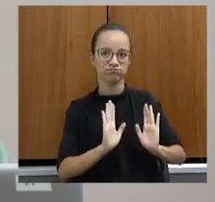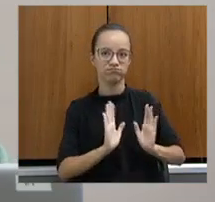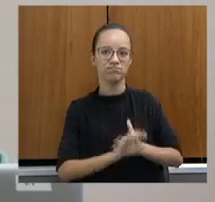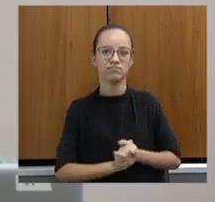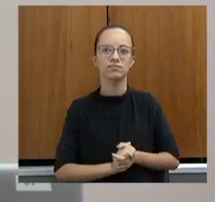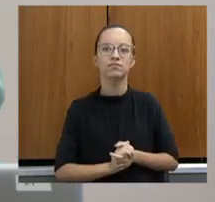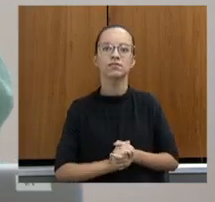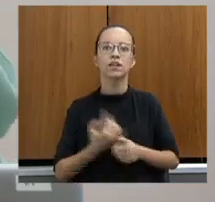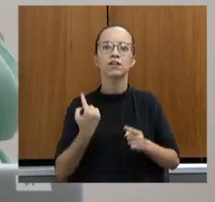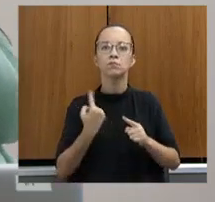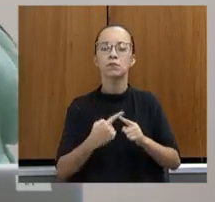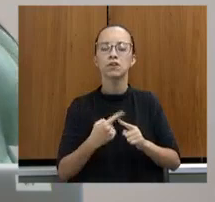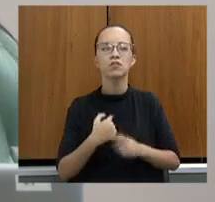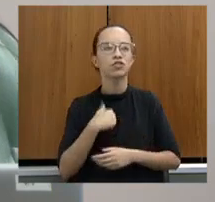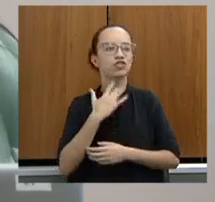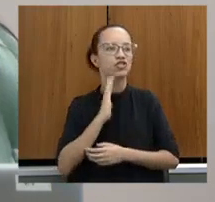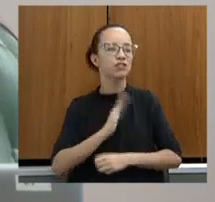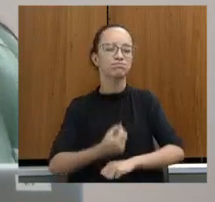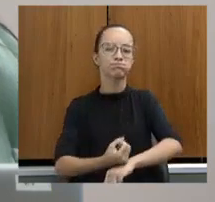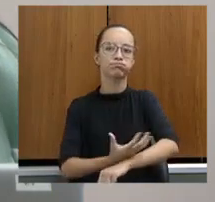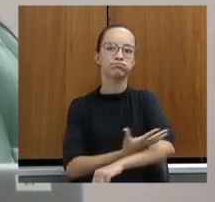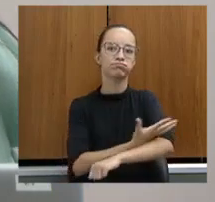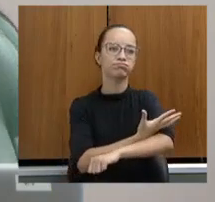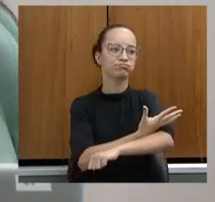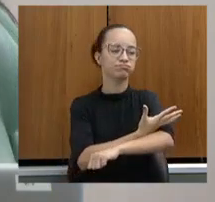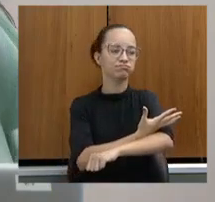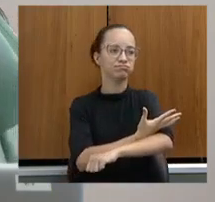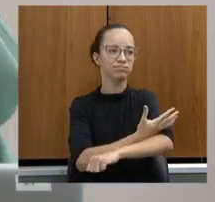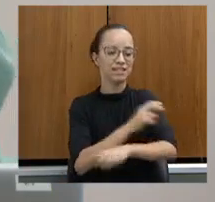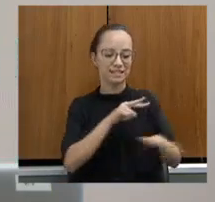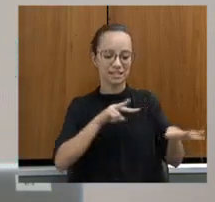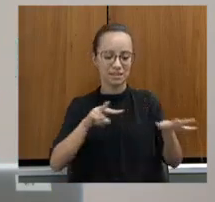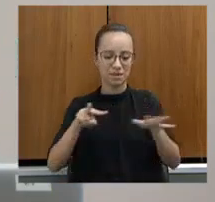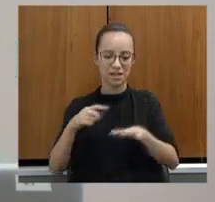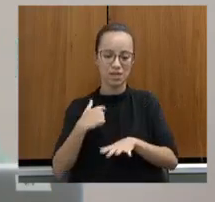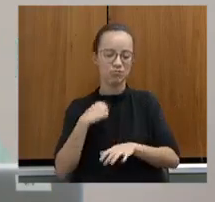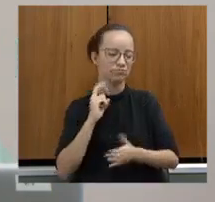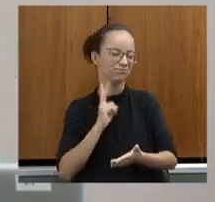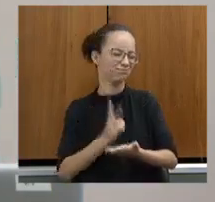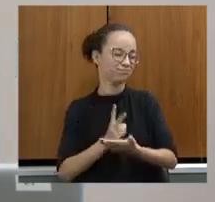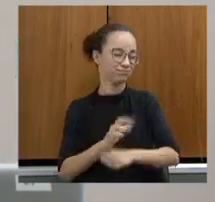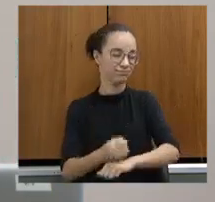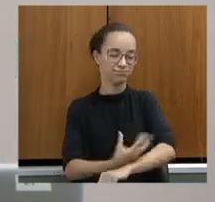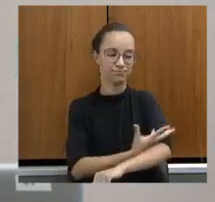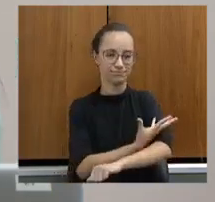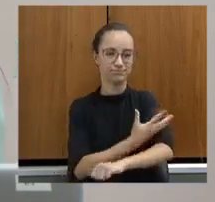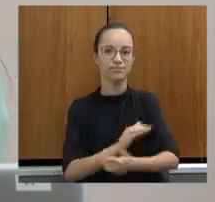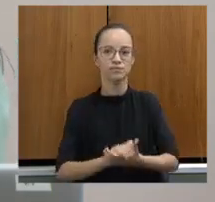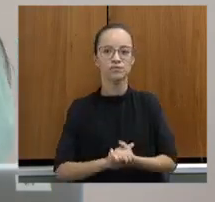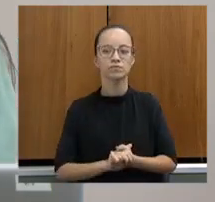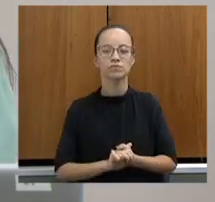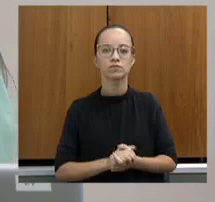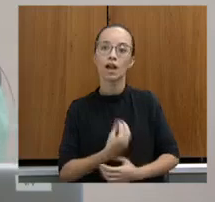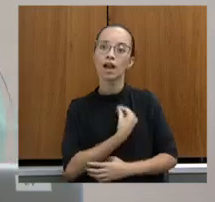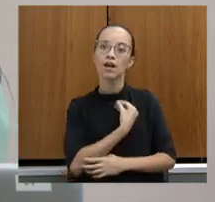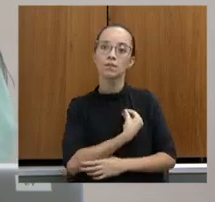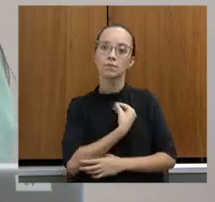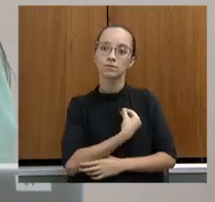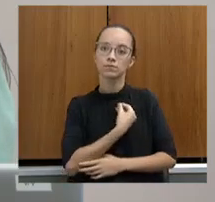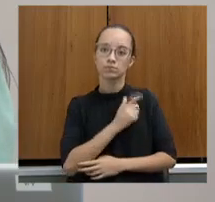eu já tenho ficado muito emocionado durante toda essa semana a presença do